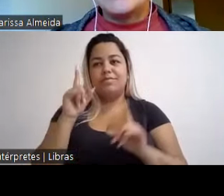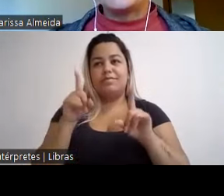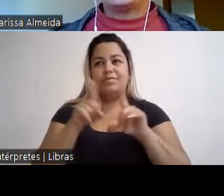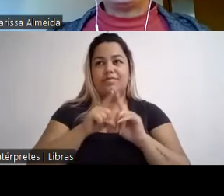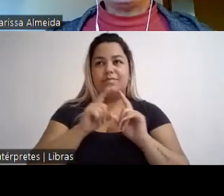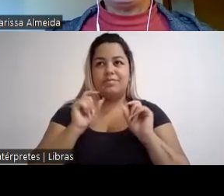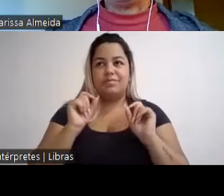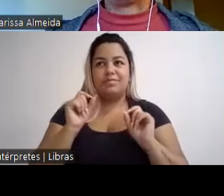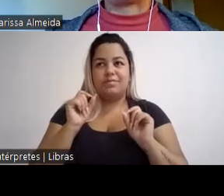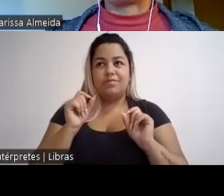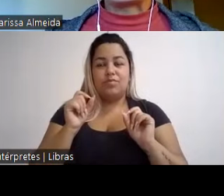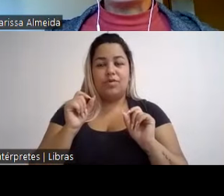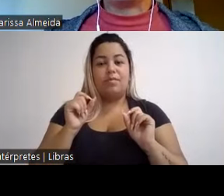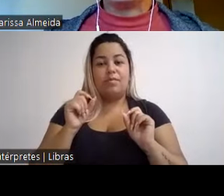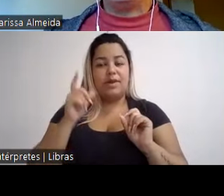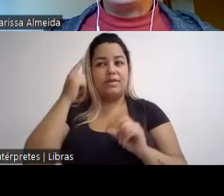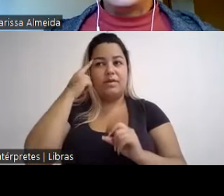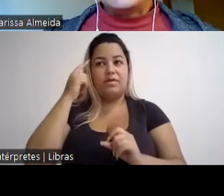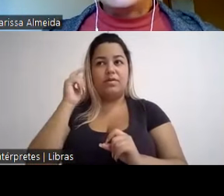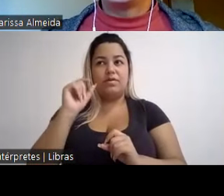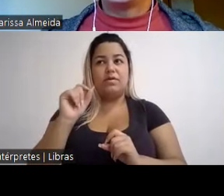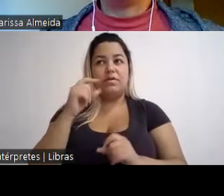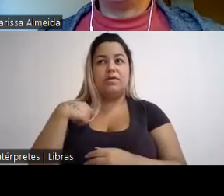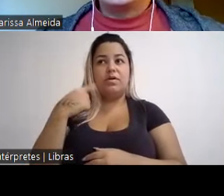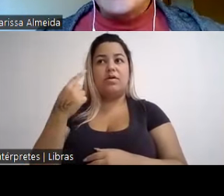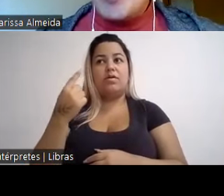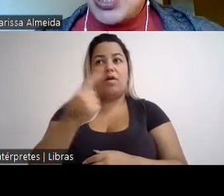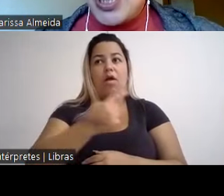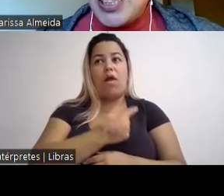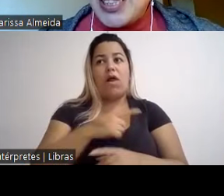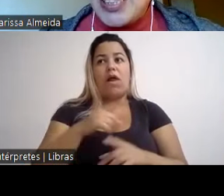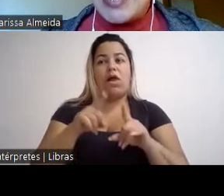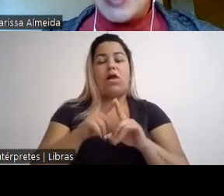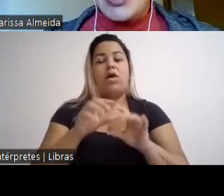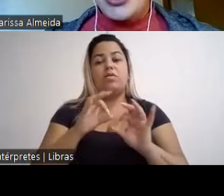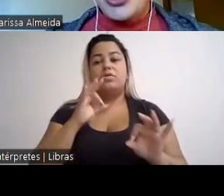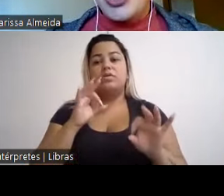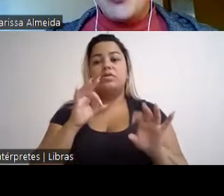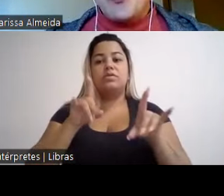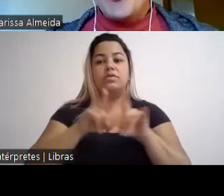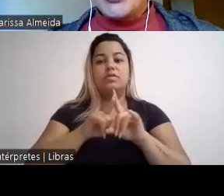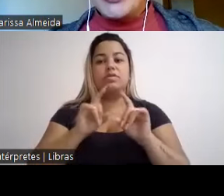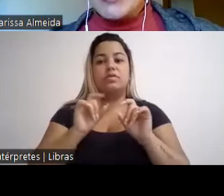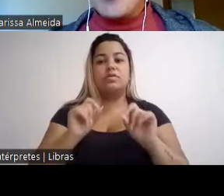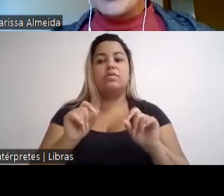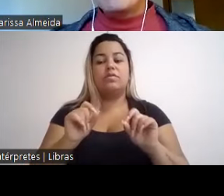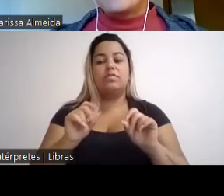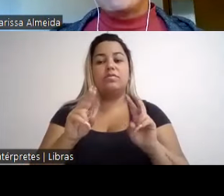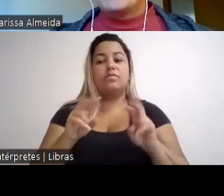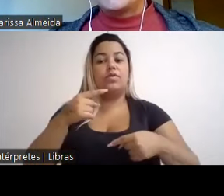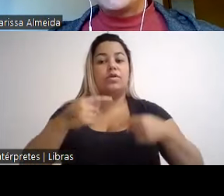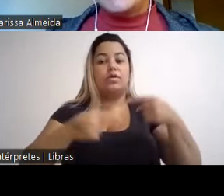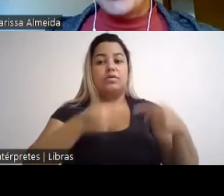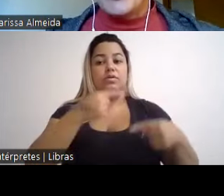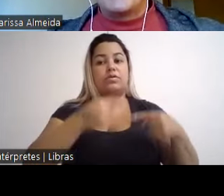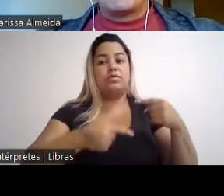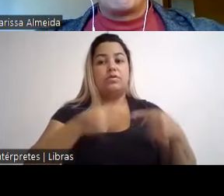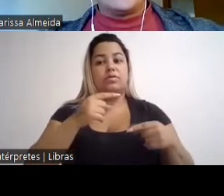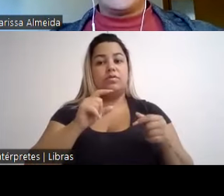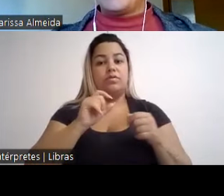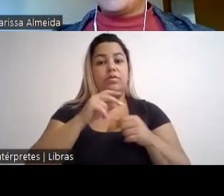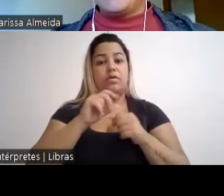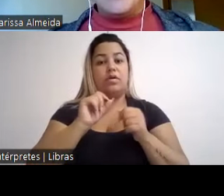que a gente vem se distanciando bastante dessa questão política. Quando se fala em política, todo